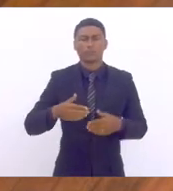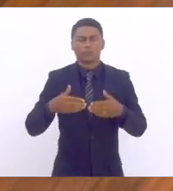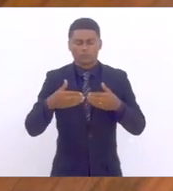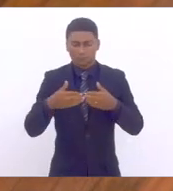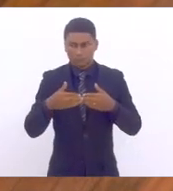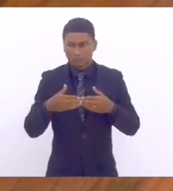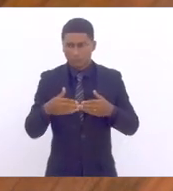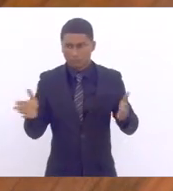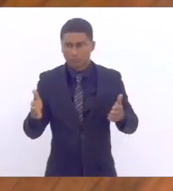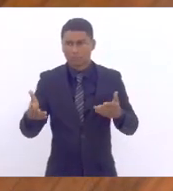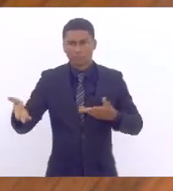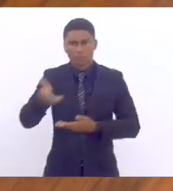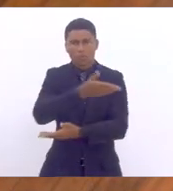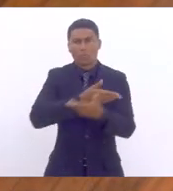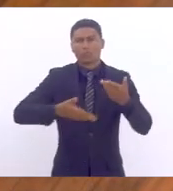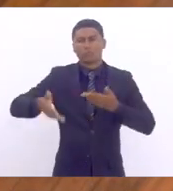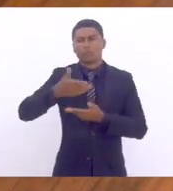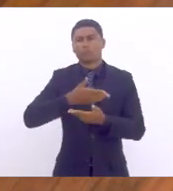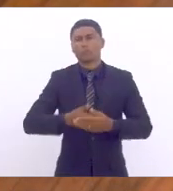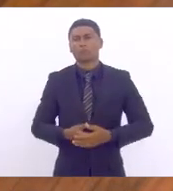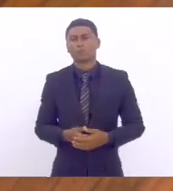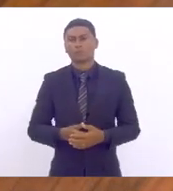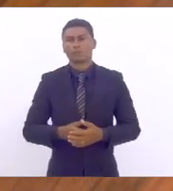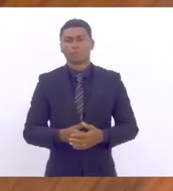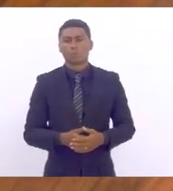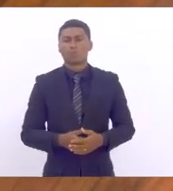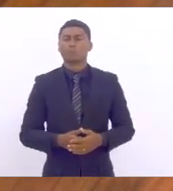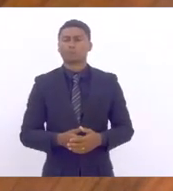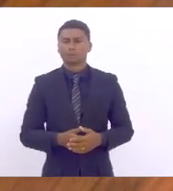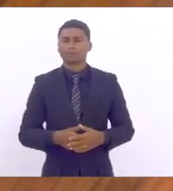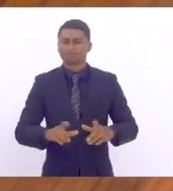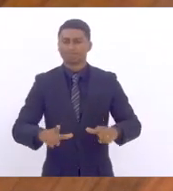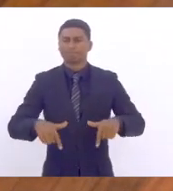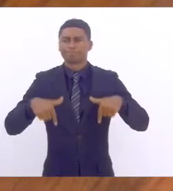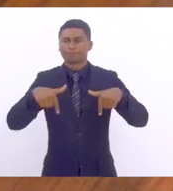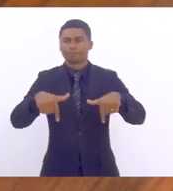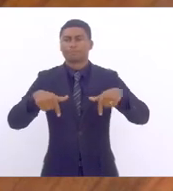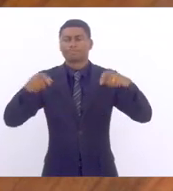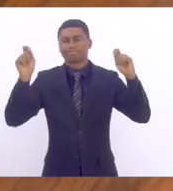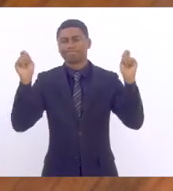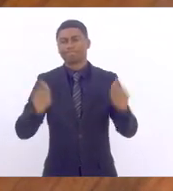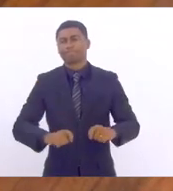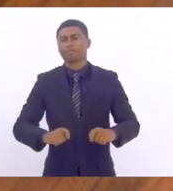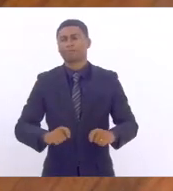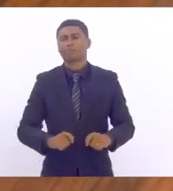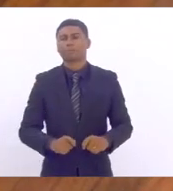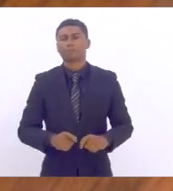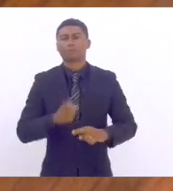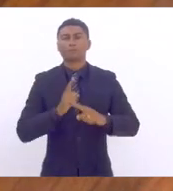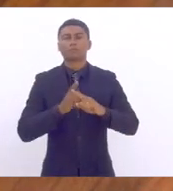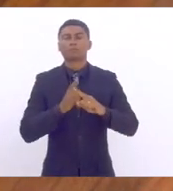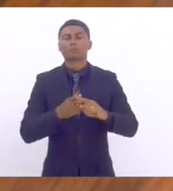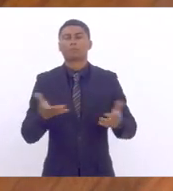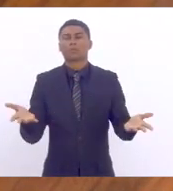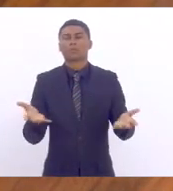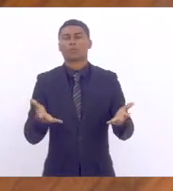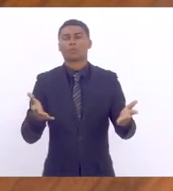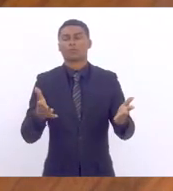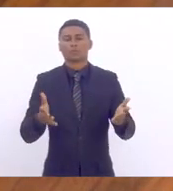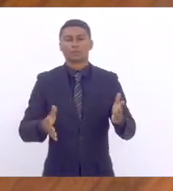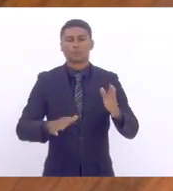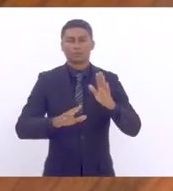isso. É possível fazer. Como é possível? Hoje, o Código de Processo